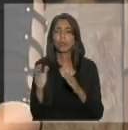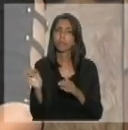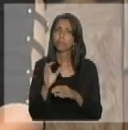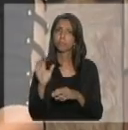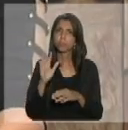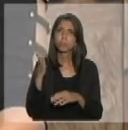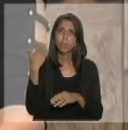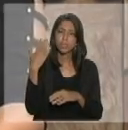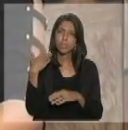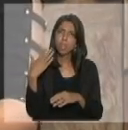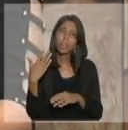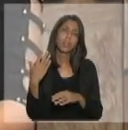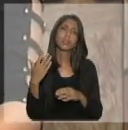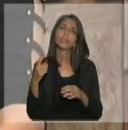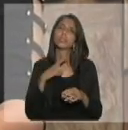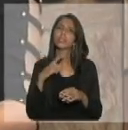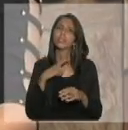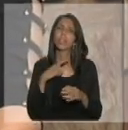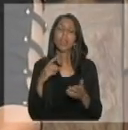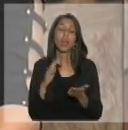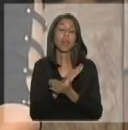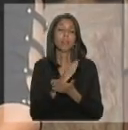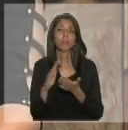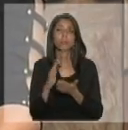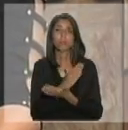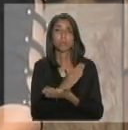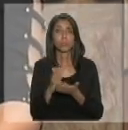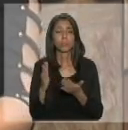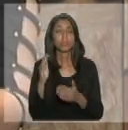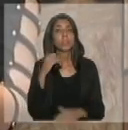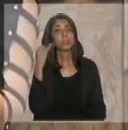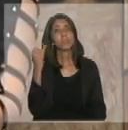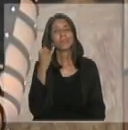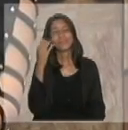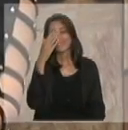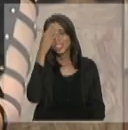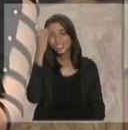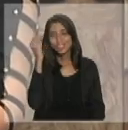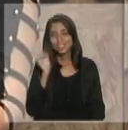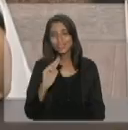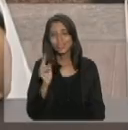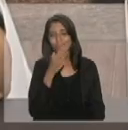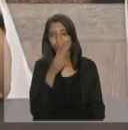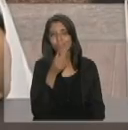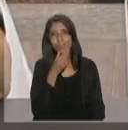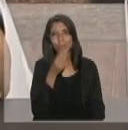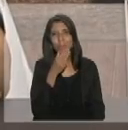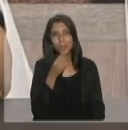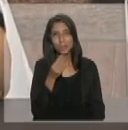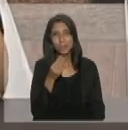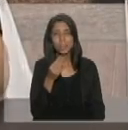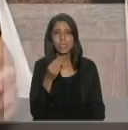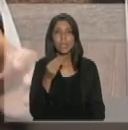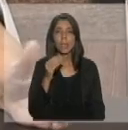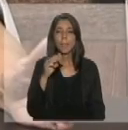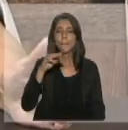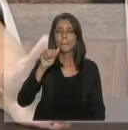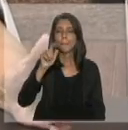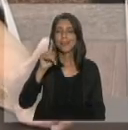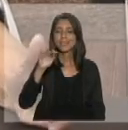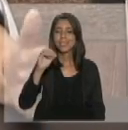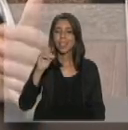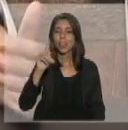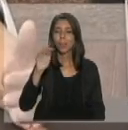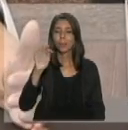de periferias. Temos vários que, inclusive, alguns com destaque. Eu esqueci o nome do rapaz. Nós temos o Márcio Gomes, é Gomes? Não, Marcelo